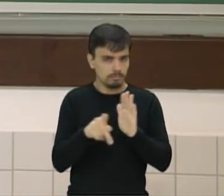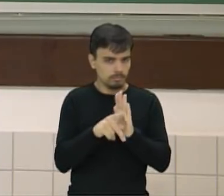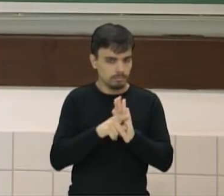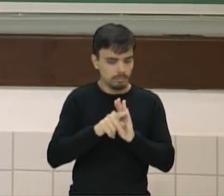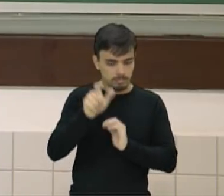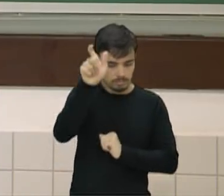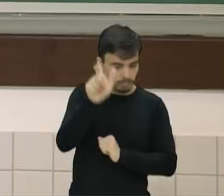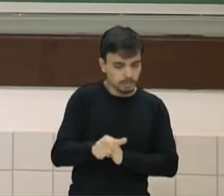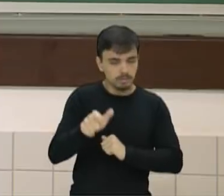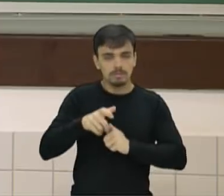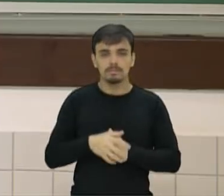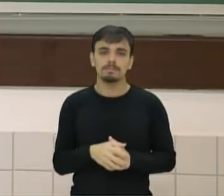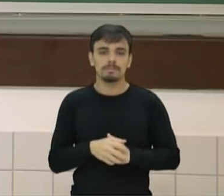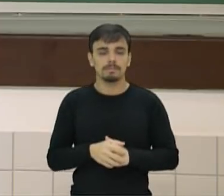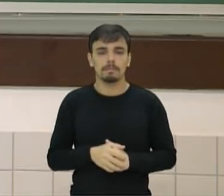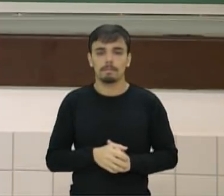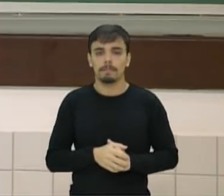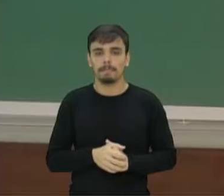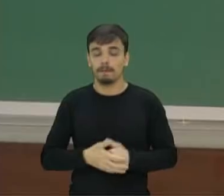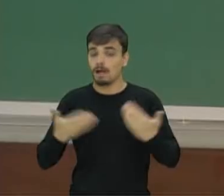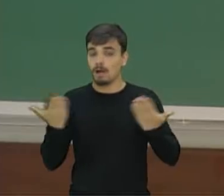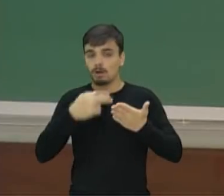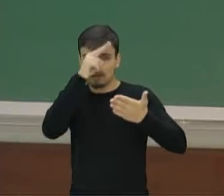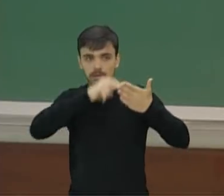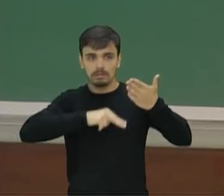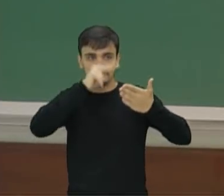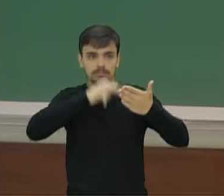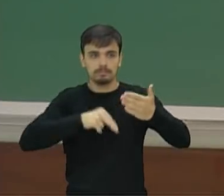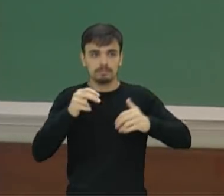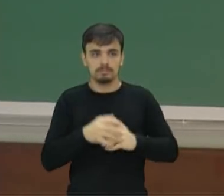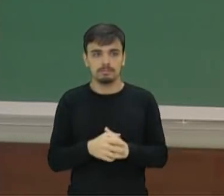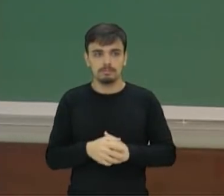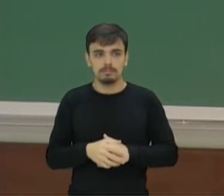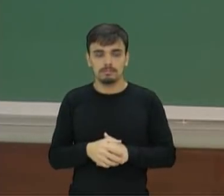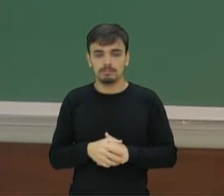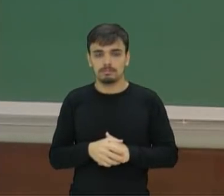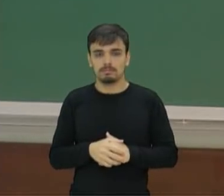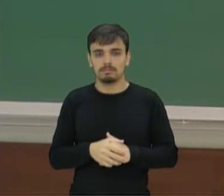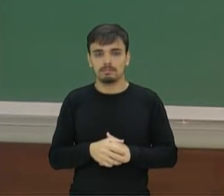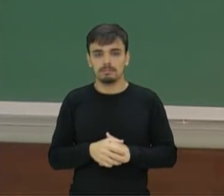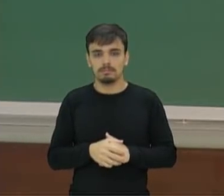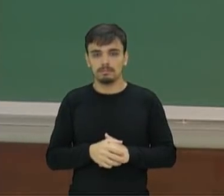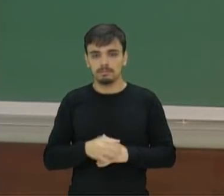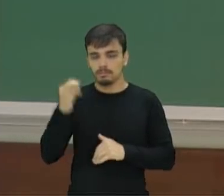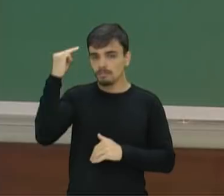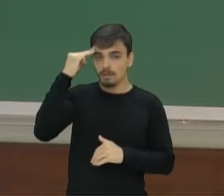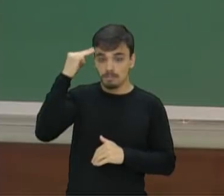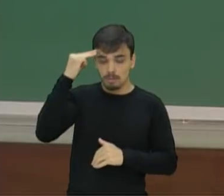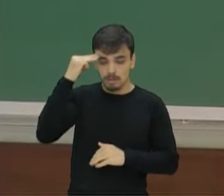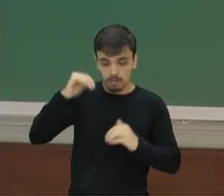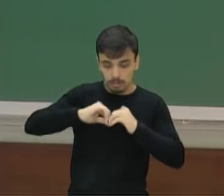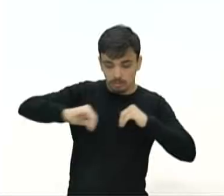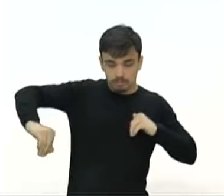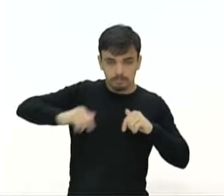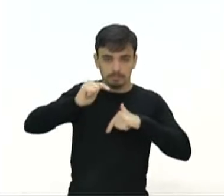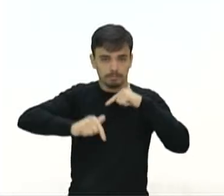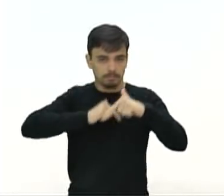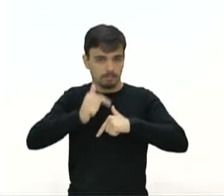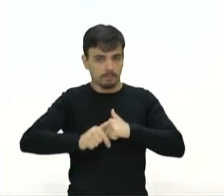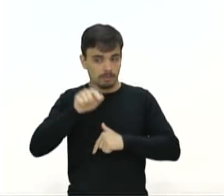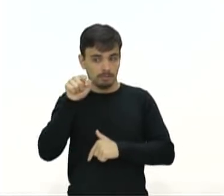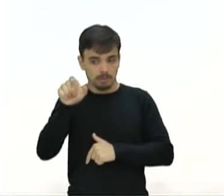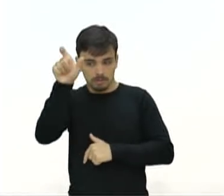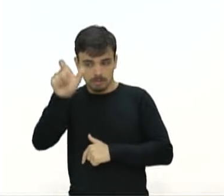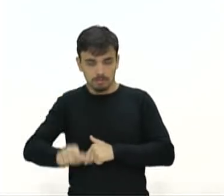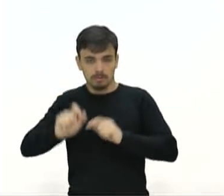indivíduo. Vamos ler um pouco do Durkheim. A moral da divisão do trabalho. Por ela, o indivíduo